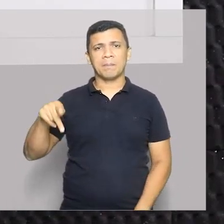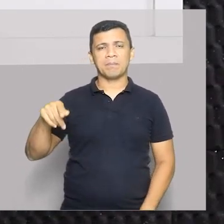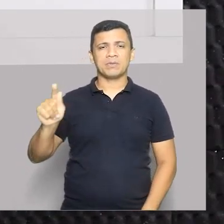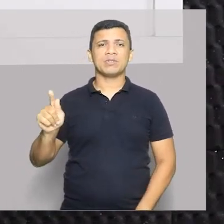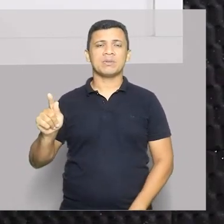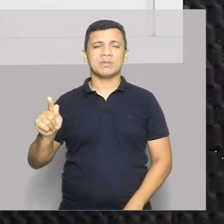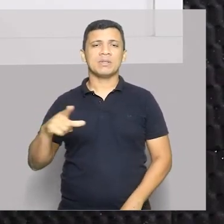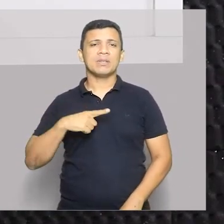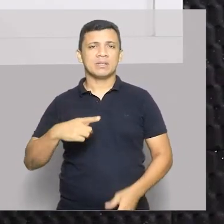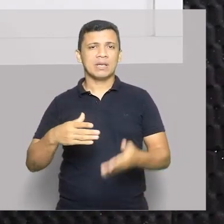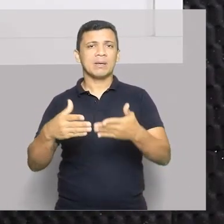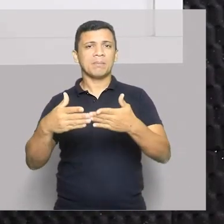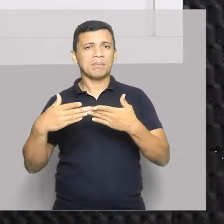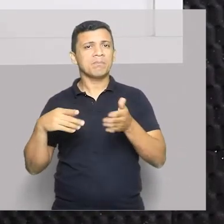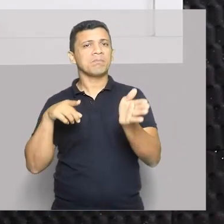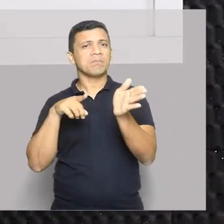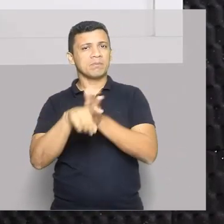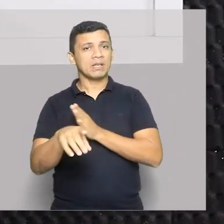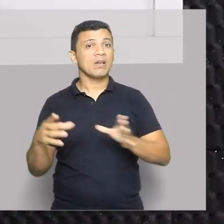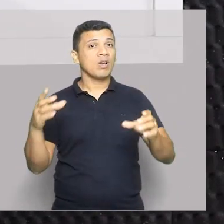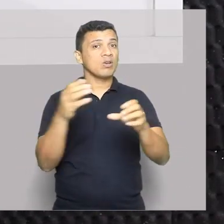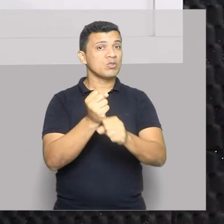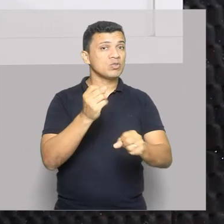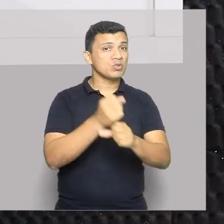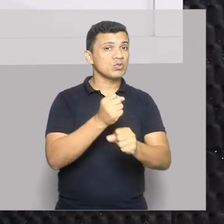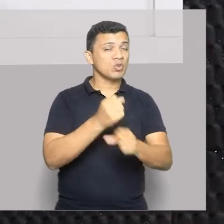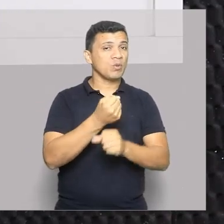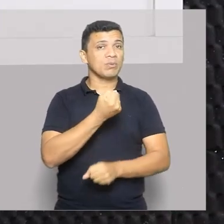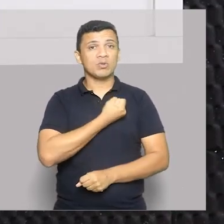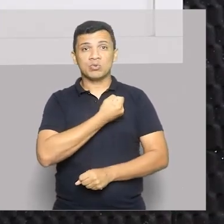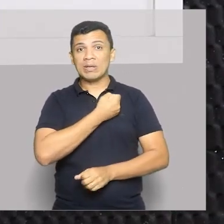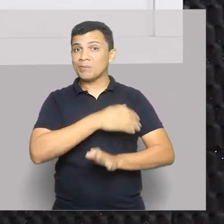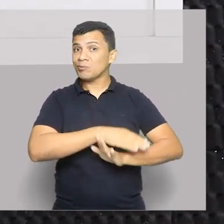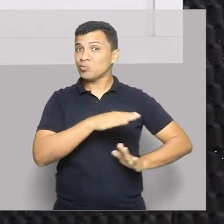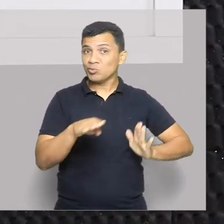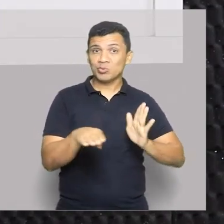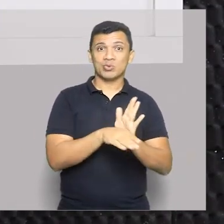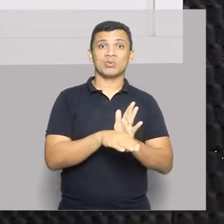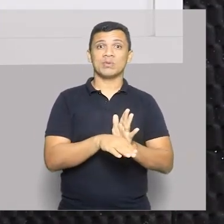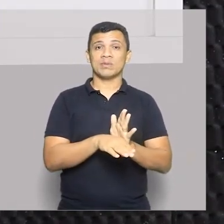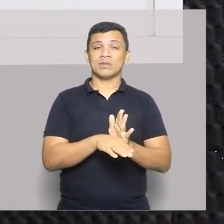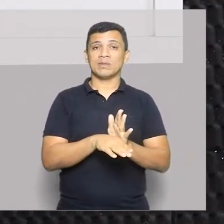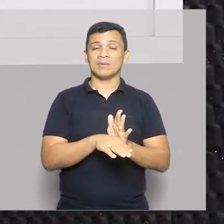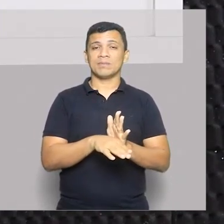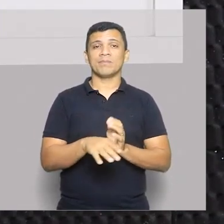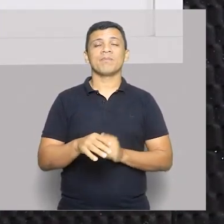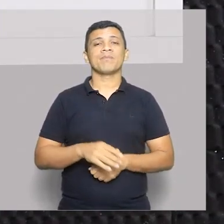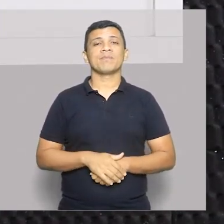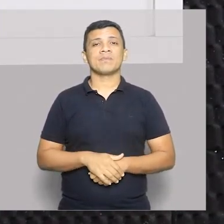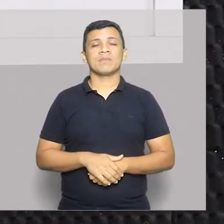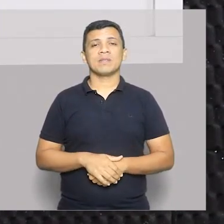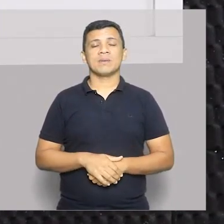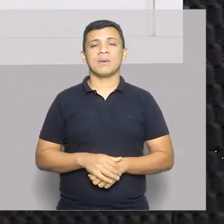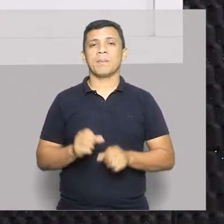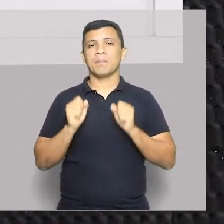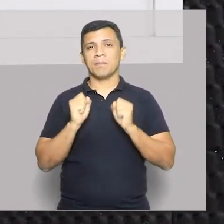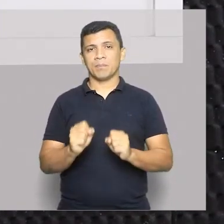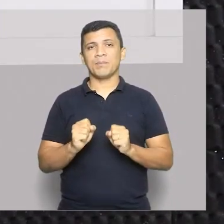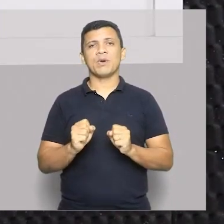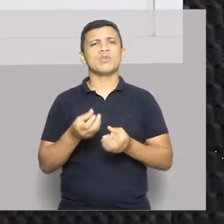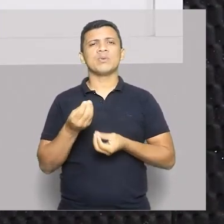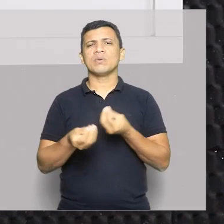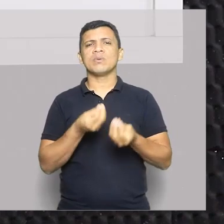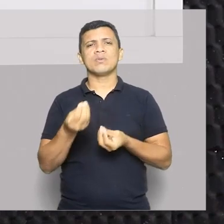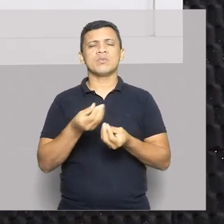pedem que você some os termos, né? Faz um contexto e que você tem que somar os termos, tá? Então, você pode fazer